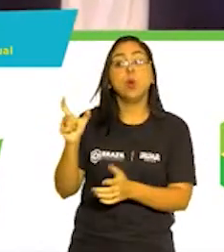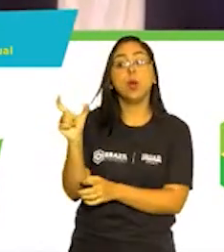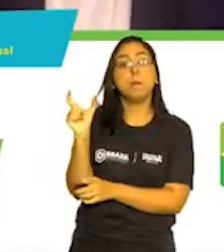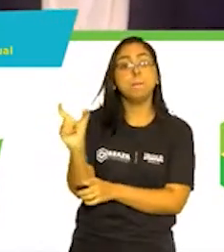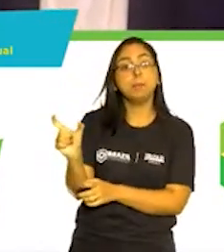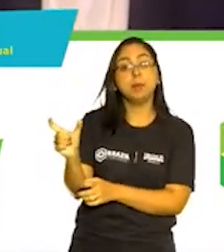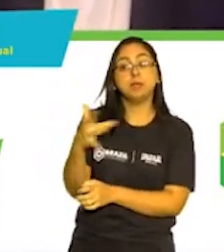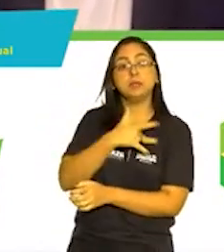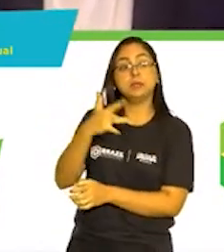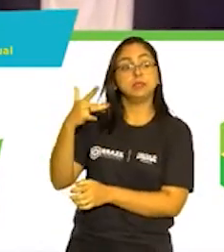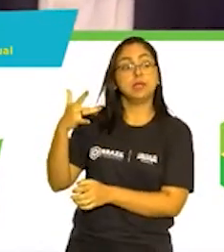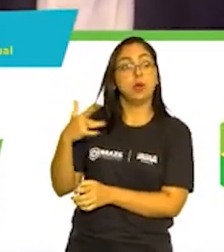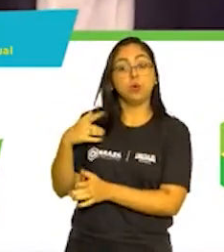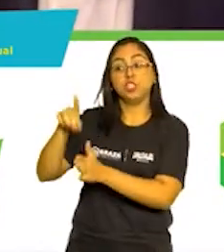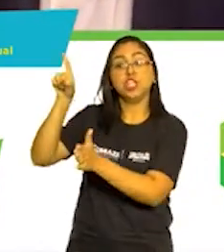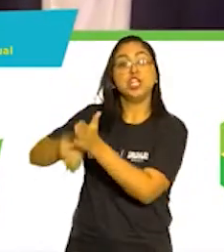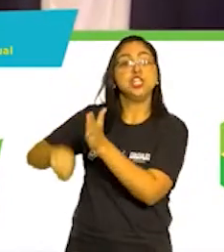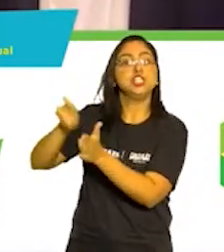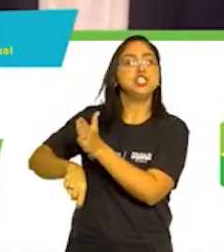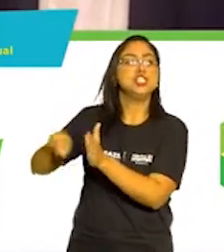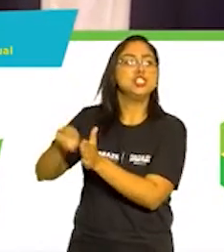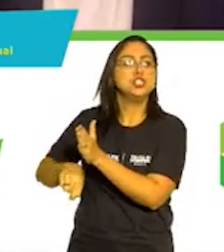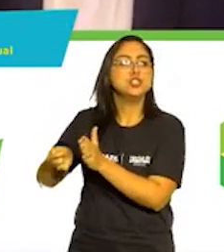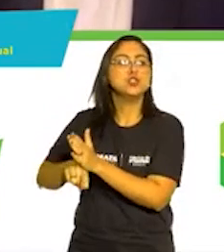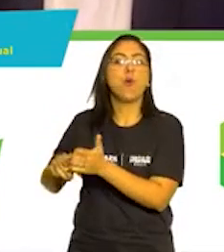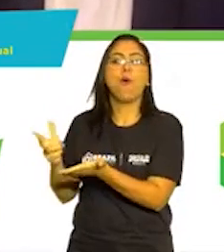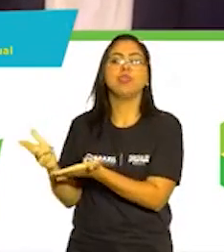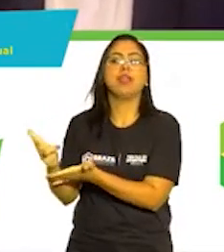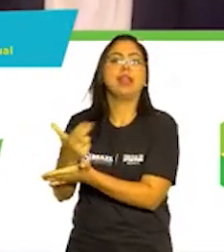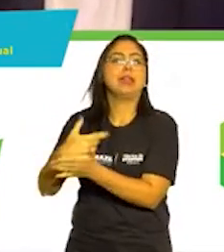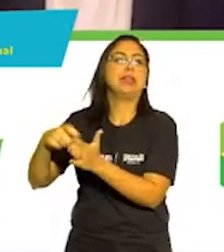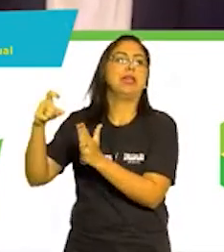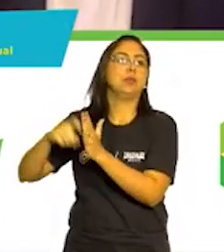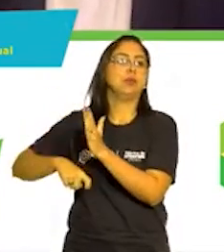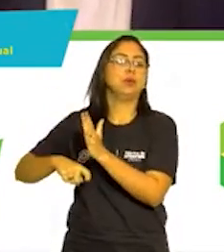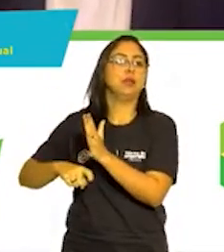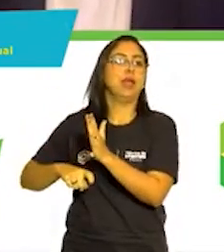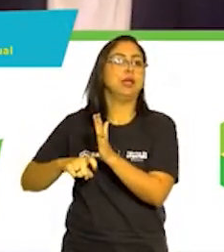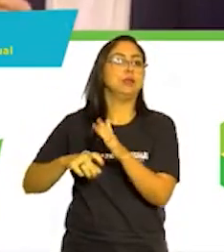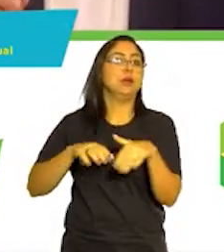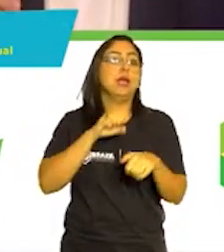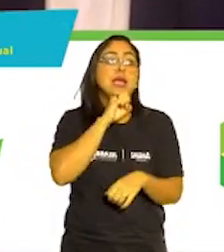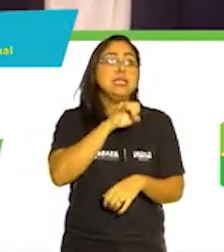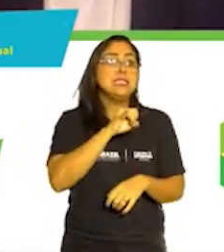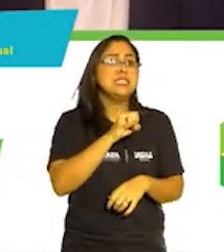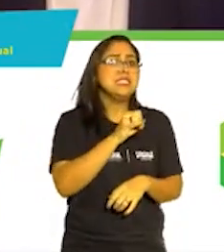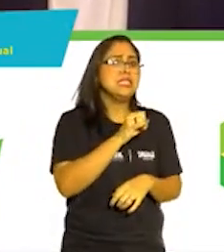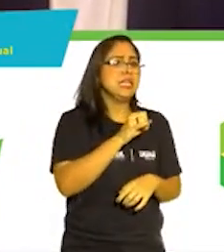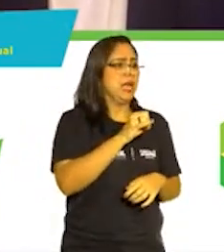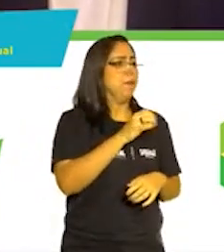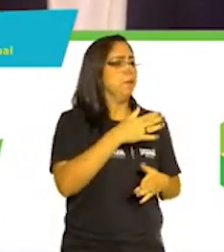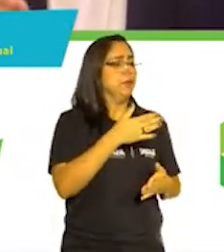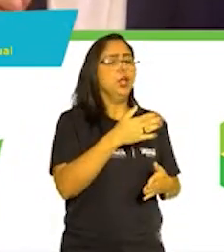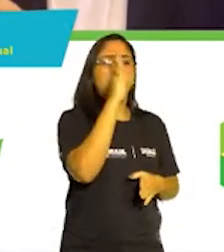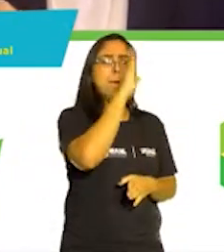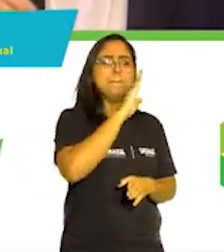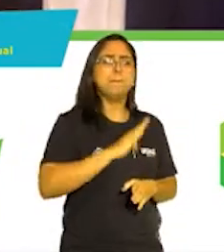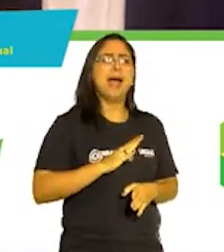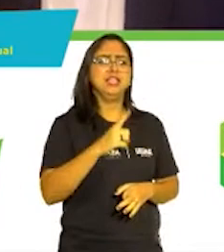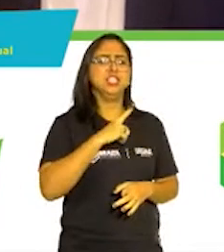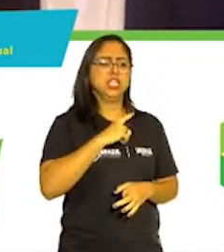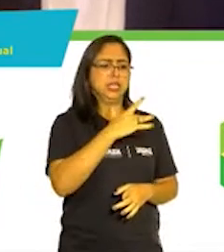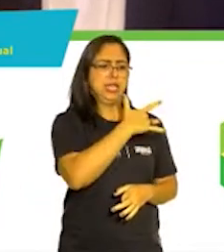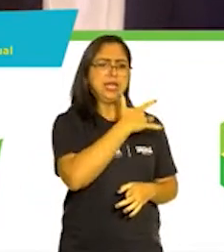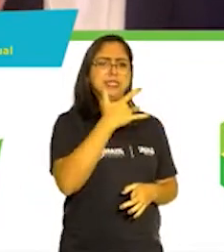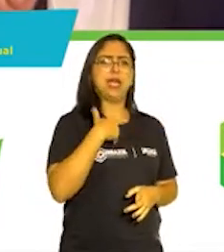privado da sua renda tributável. Isso faz sentido? Num país que tem sistema universal de saúde, eu acho que não. É esse tipo de discussão, se a gente não